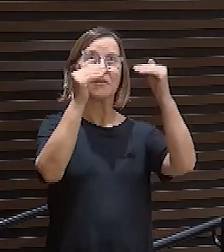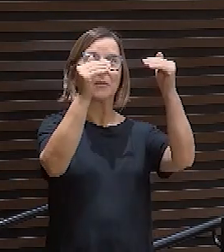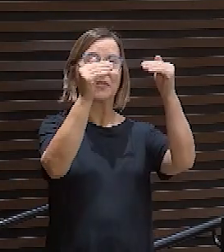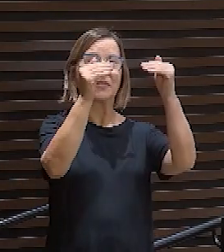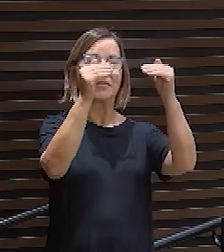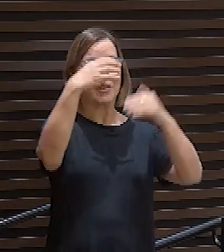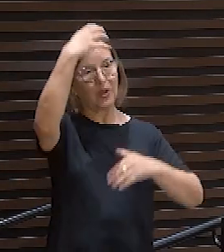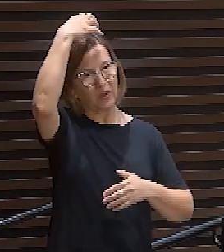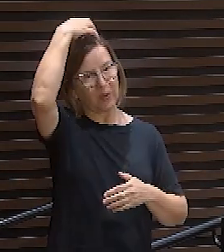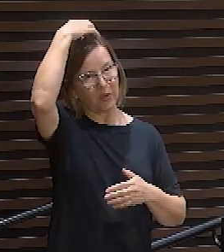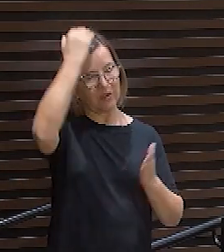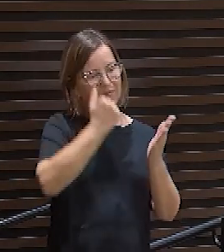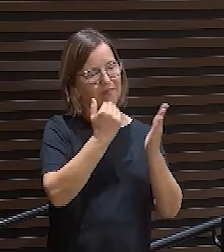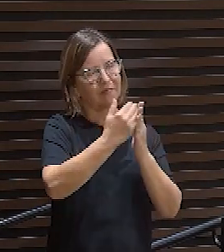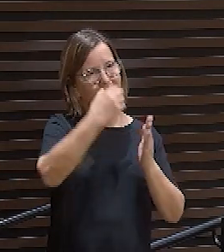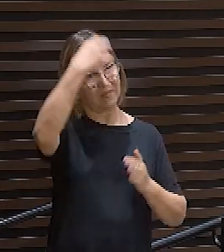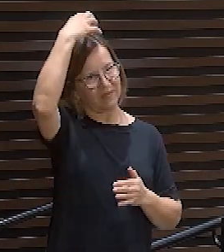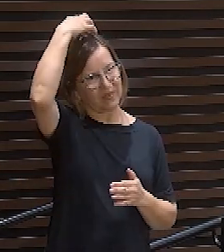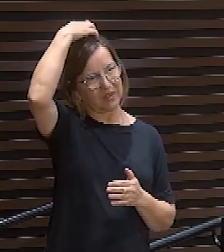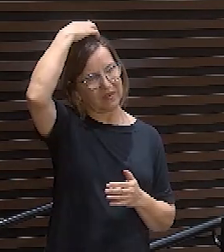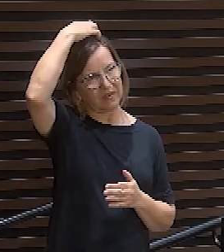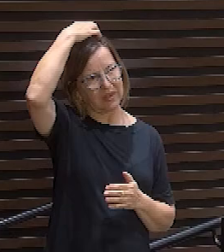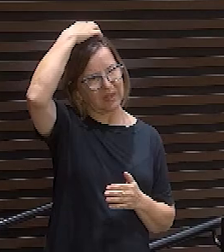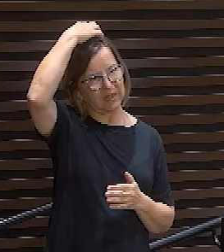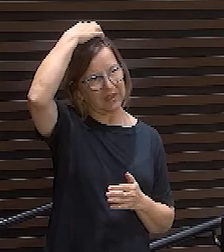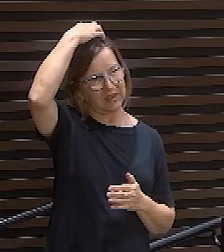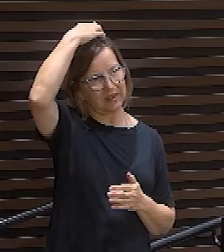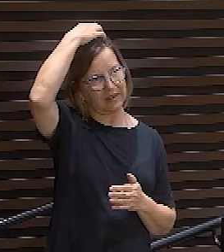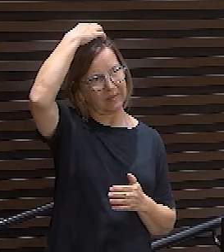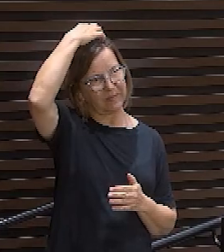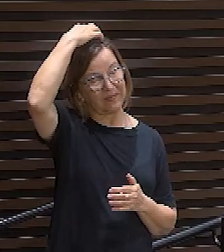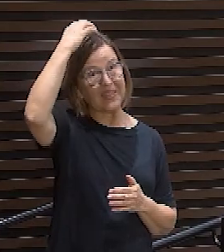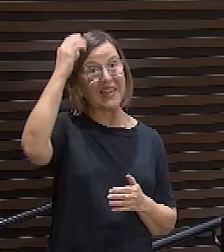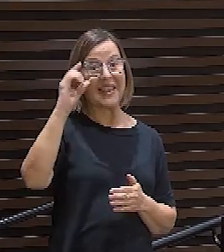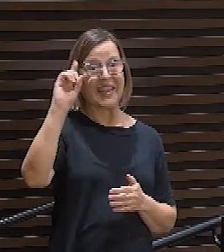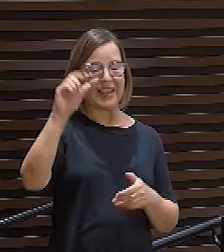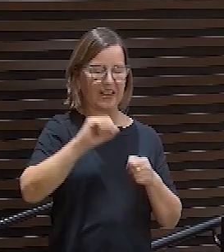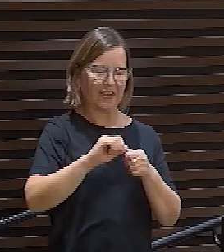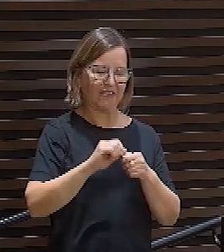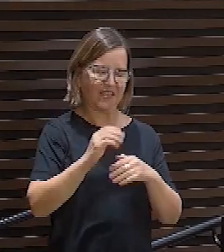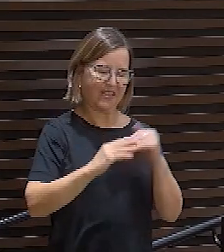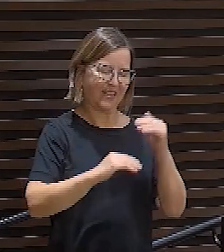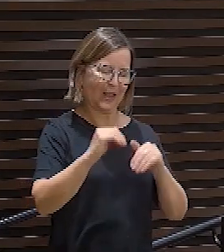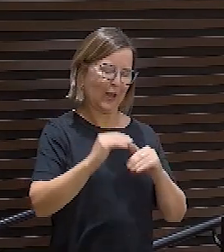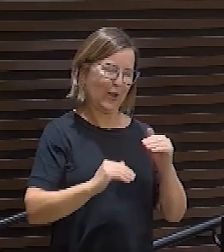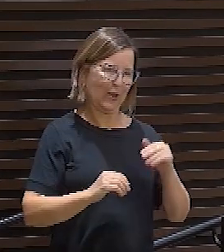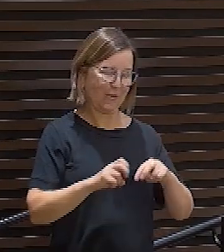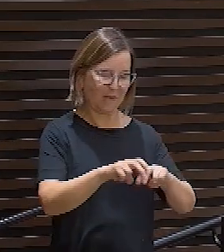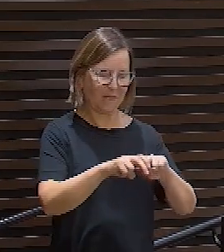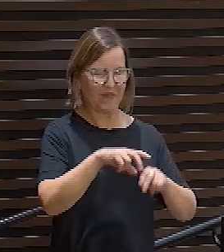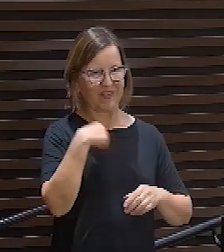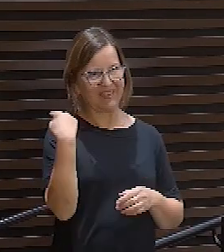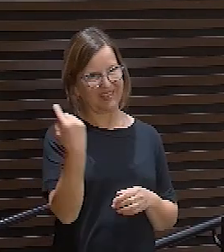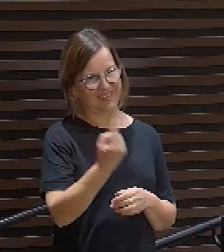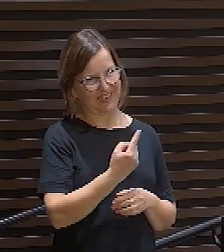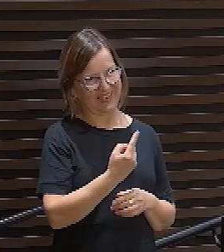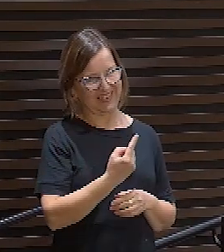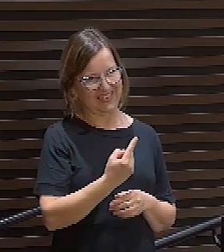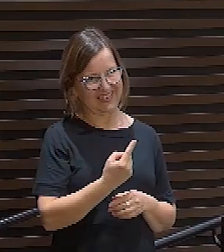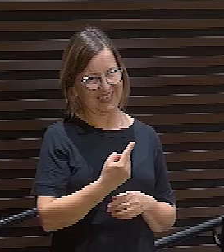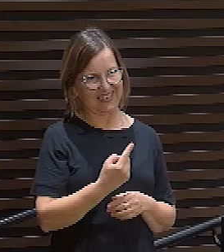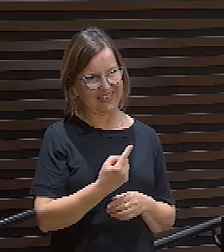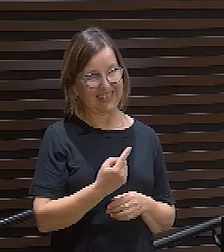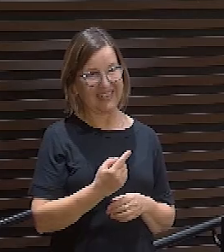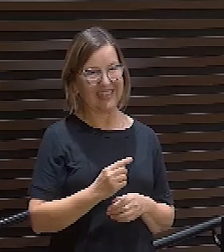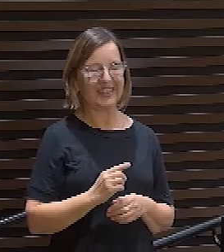o Rei dos Reis, ele age em nossa direção. Ele age em nosso favor. Vocês estão com o